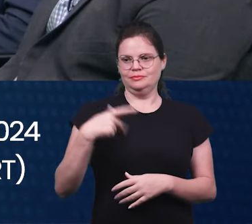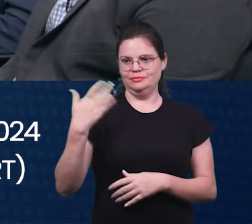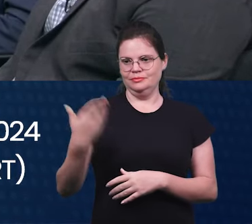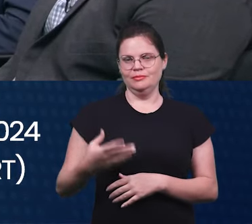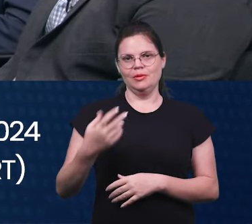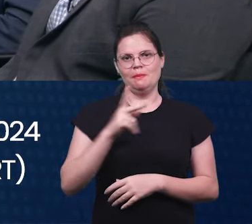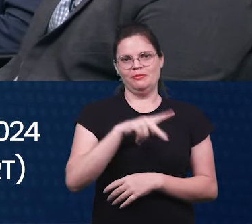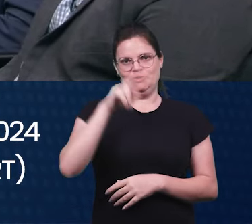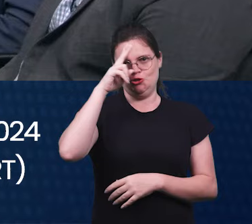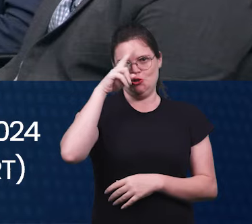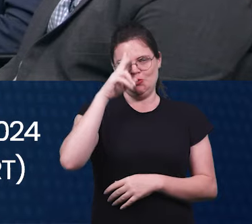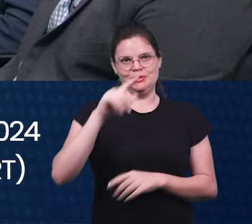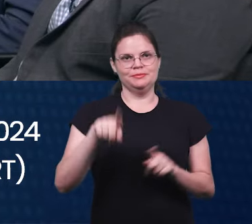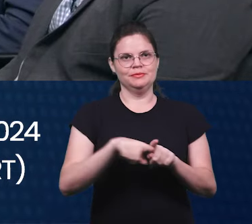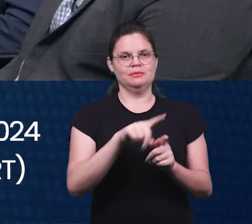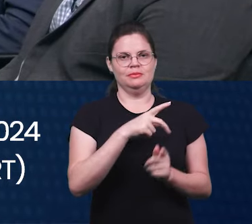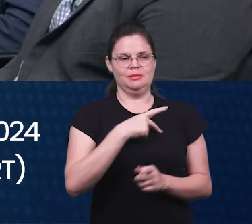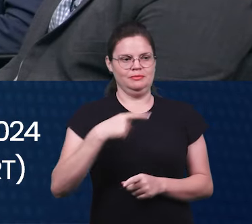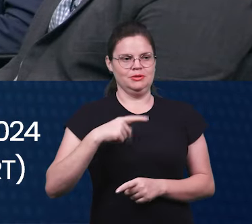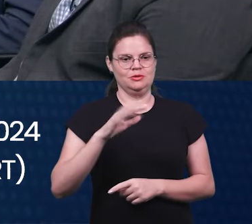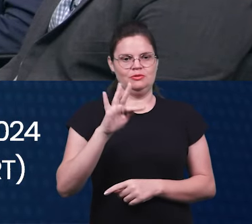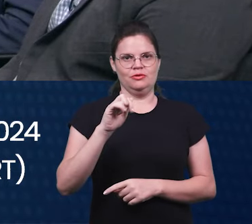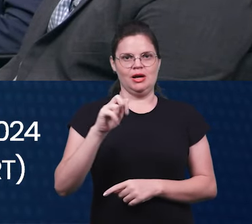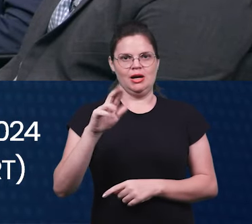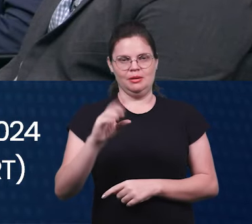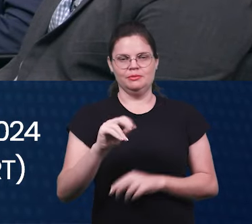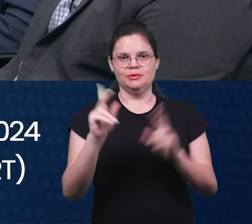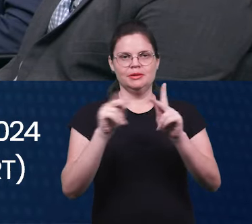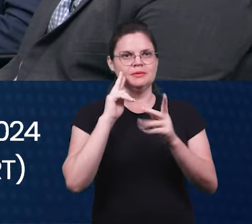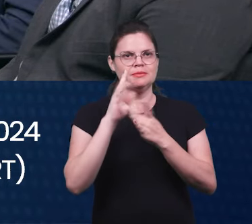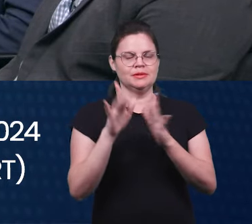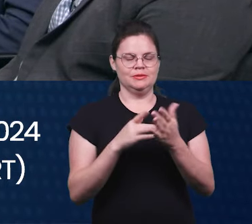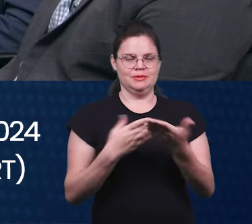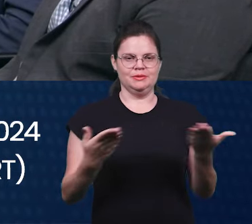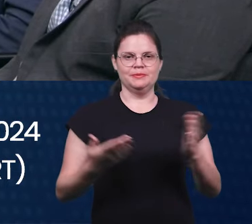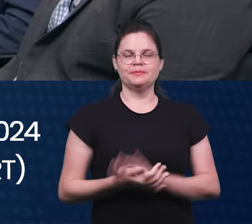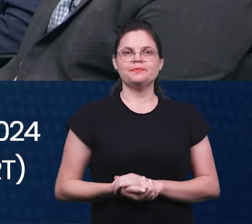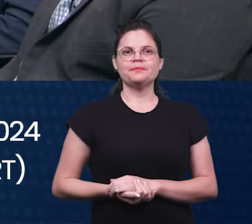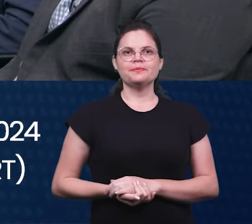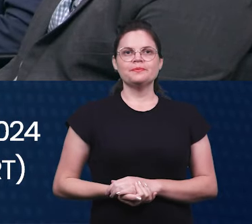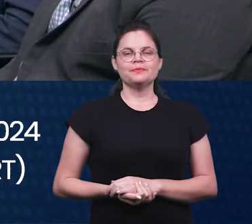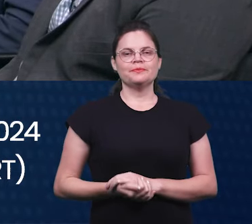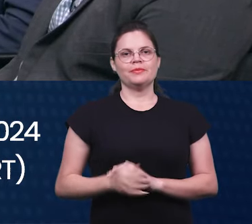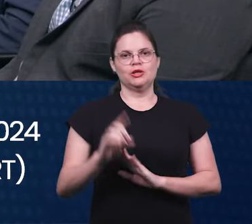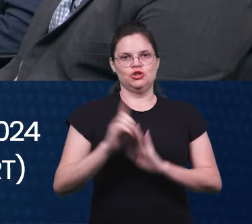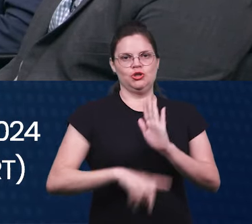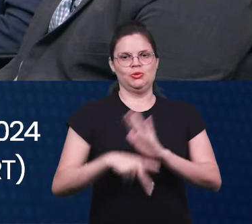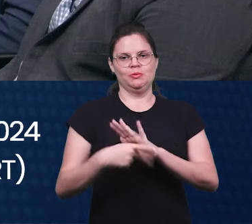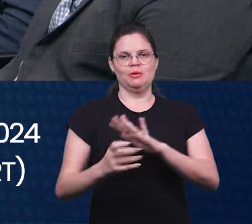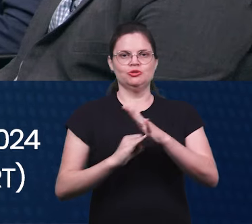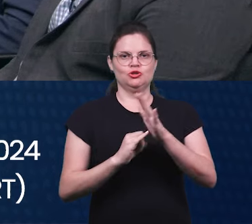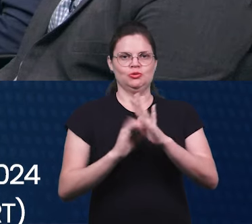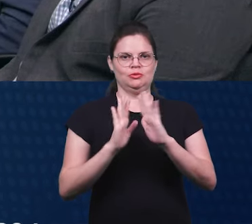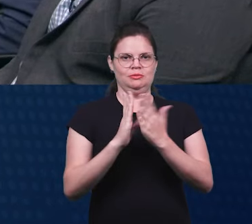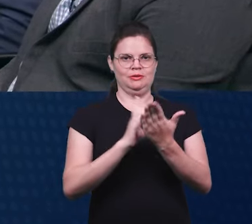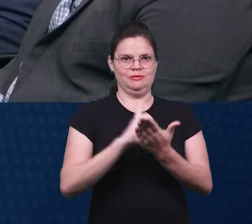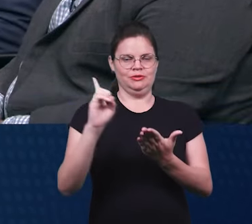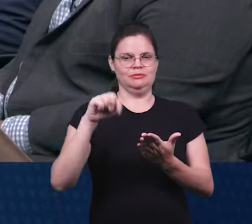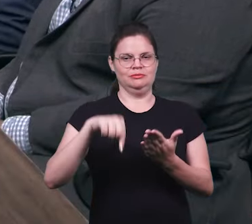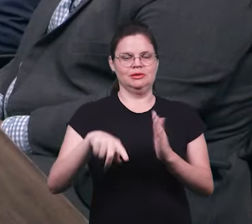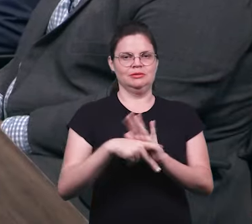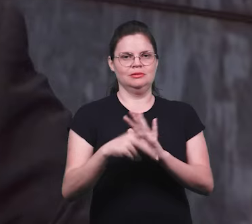Paz, Senhor. E pastor Fábio, diretor executivo do Instituto Bíblico da Igreja Cristã Maranata. A paz do Senhor. Carlos, a